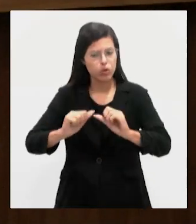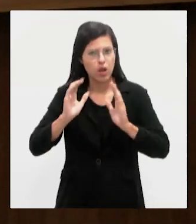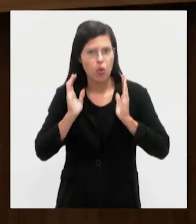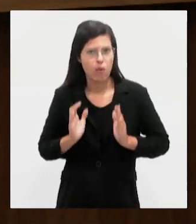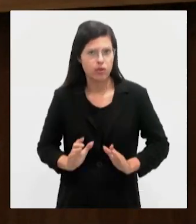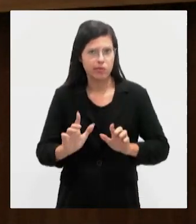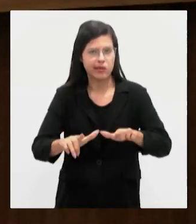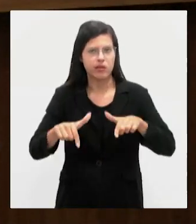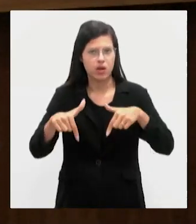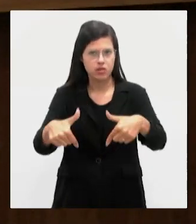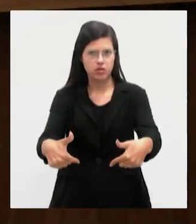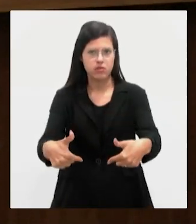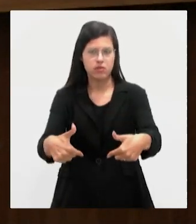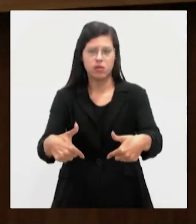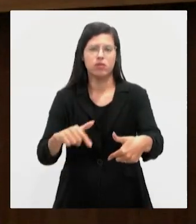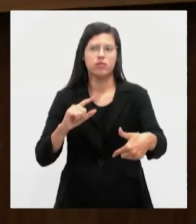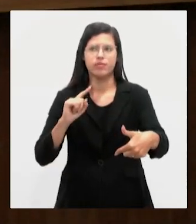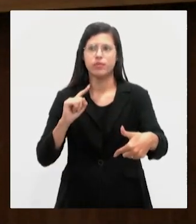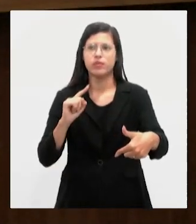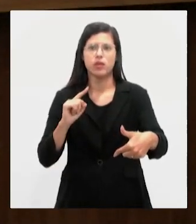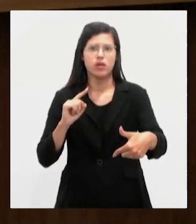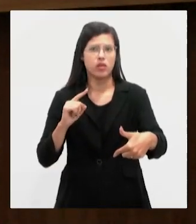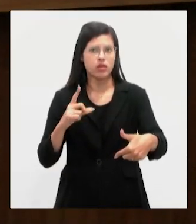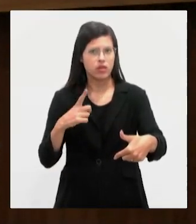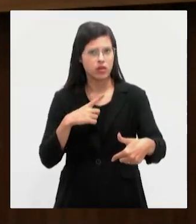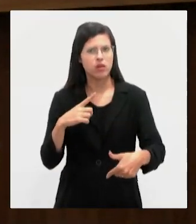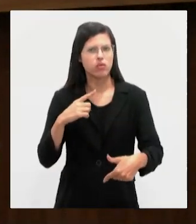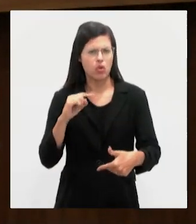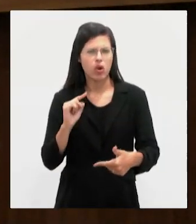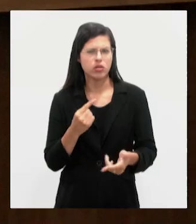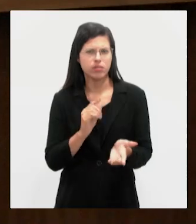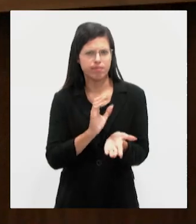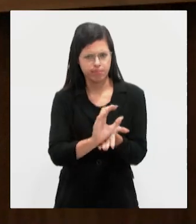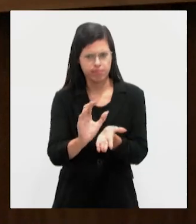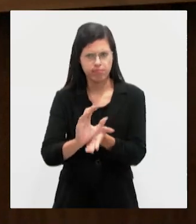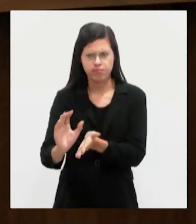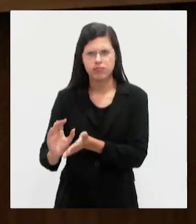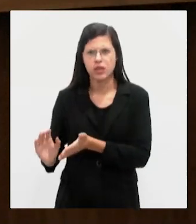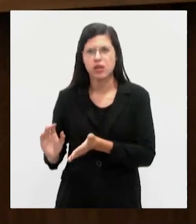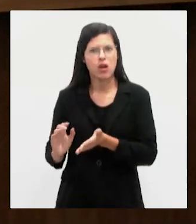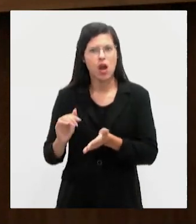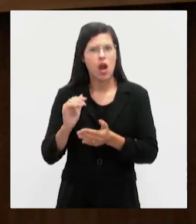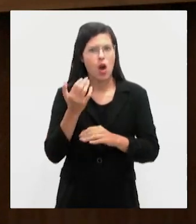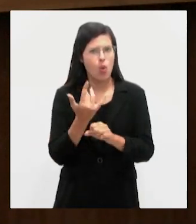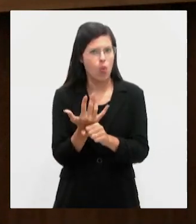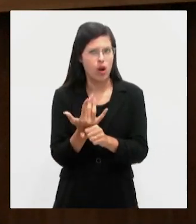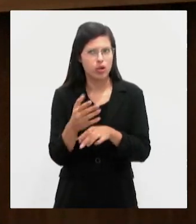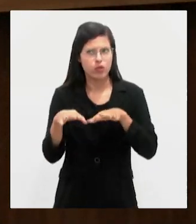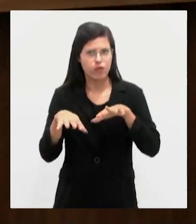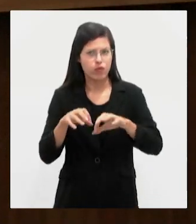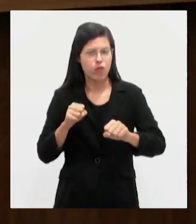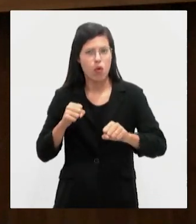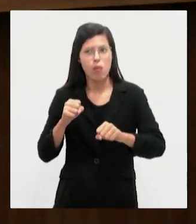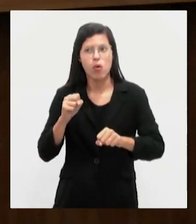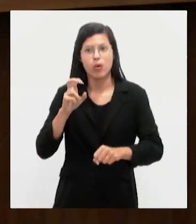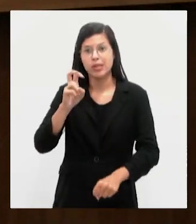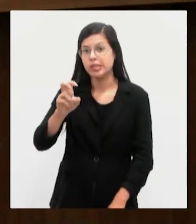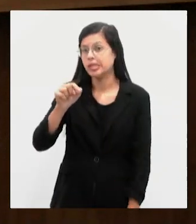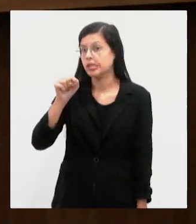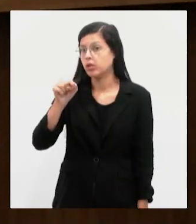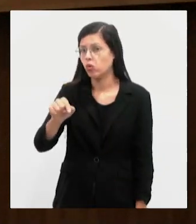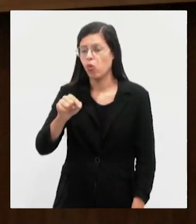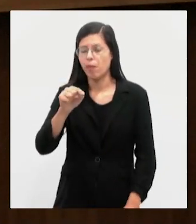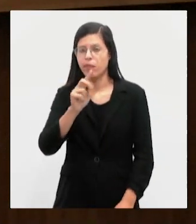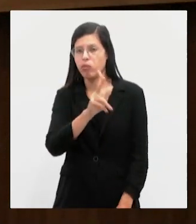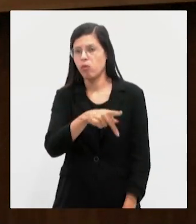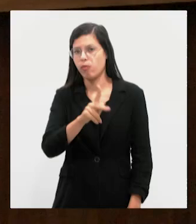comportamento. Então, nós tivemos, e aí colocamos recursos, e a UERJ formou cerca de 5.000